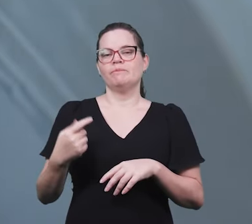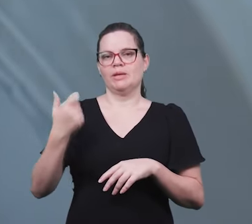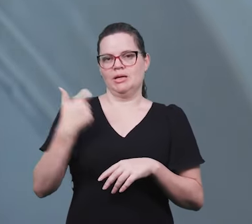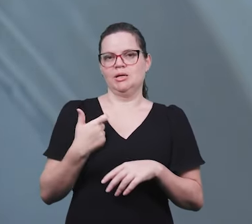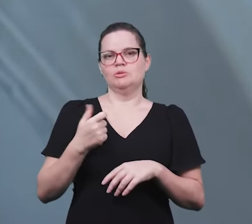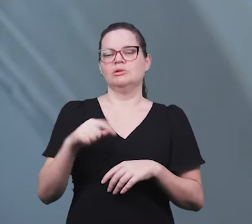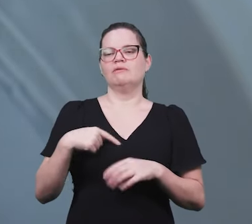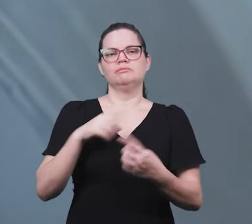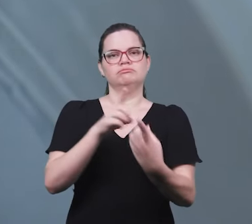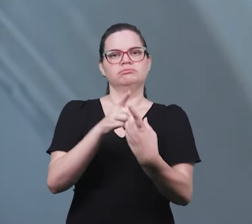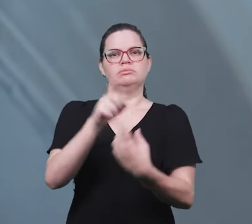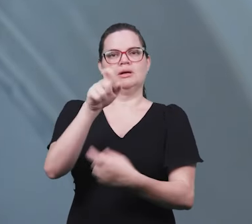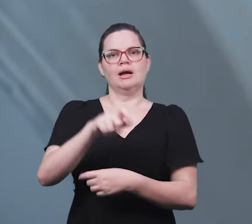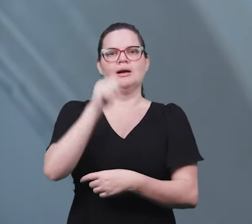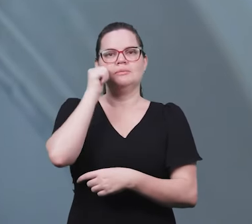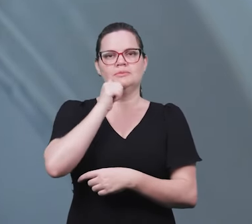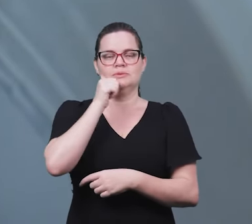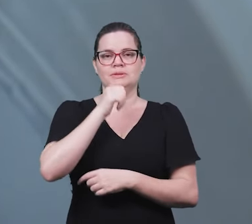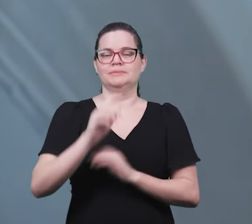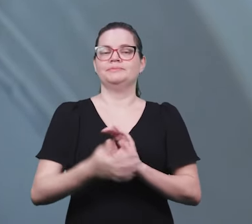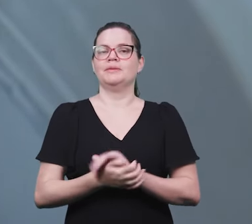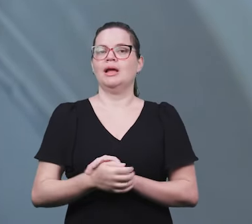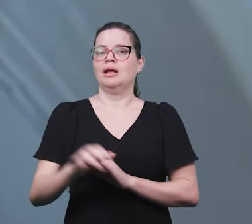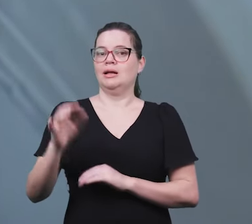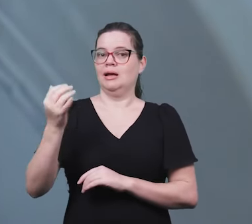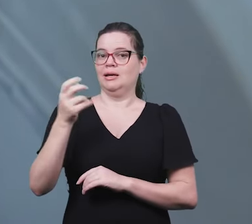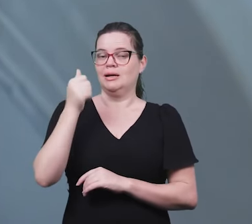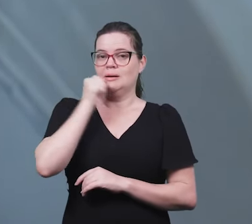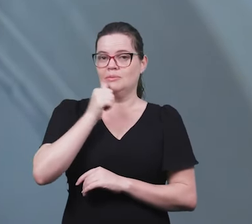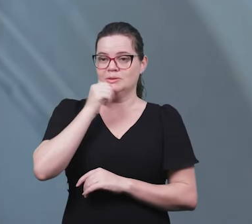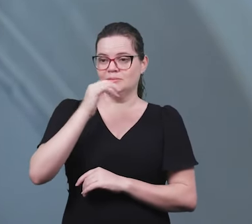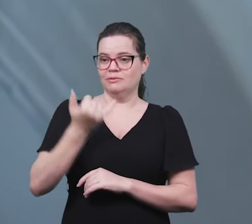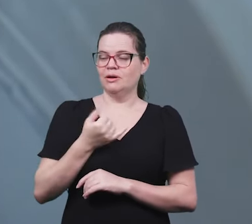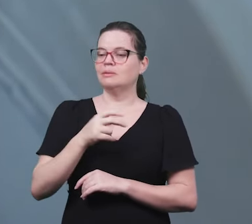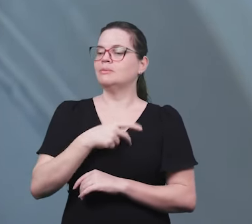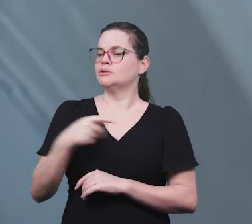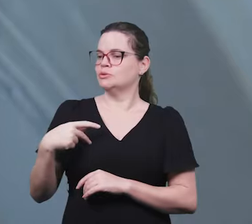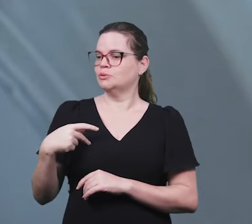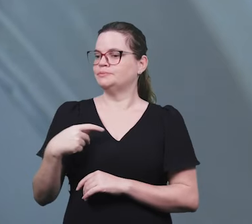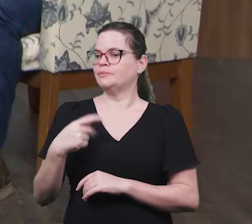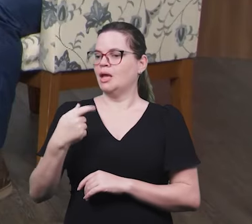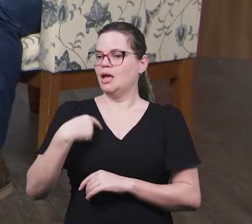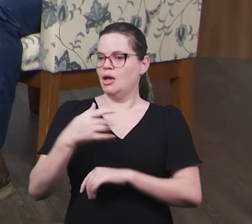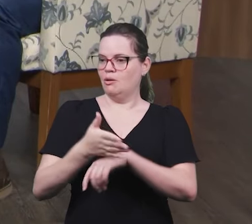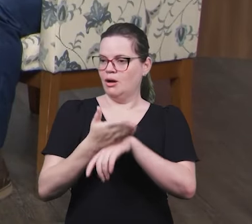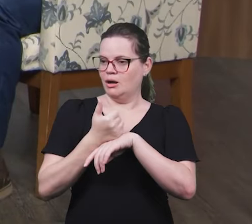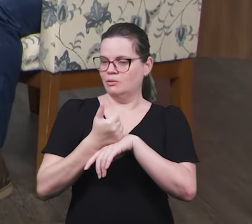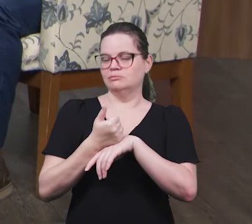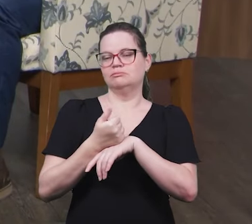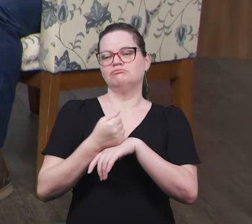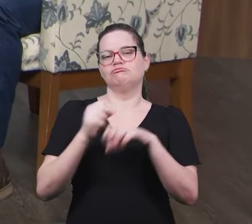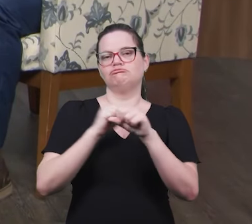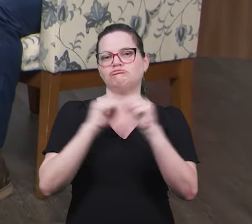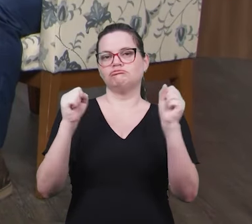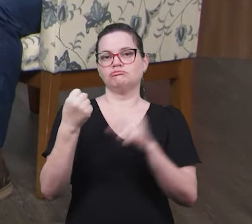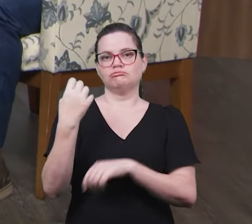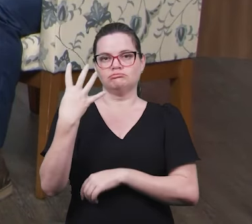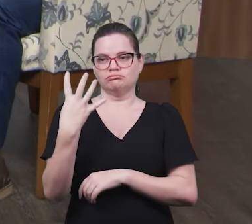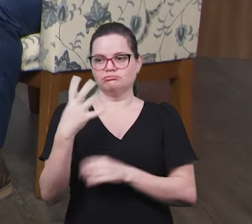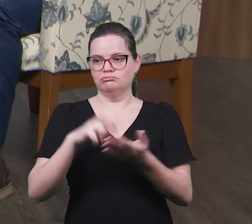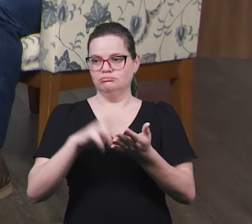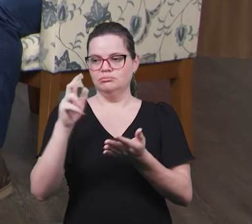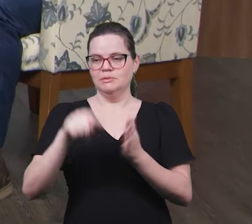dia, eu já acordo às 4 da manhã, vou orar, às 6 eu já estou na